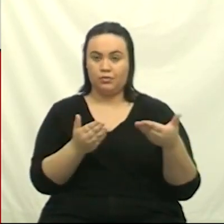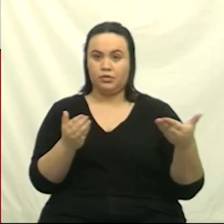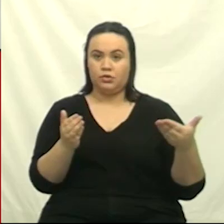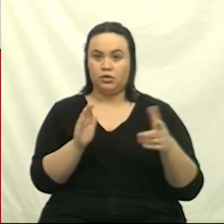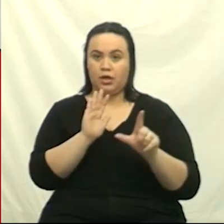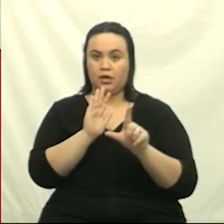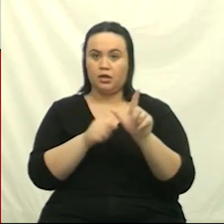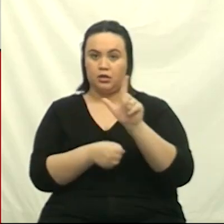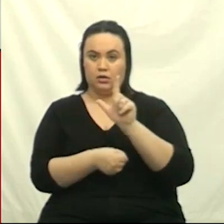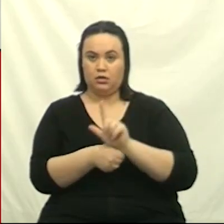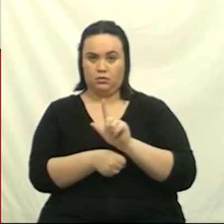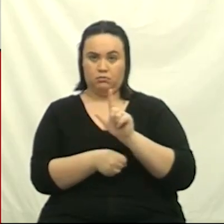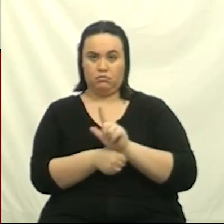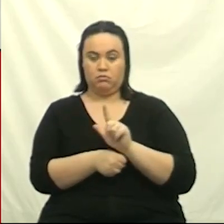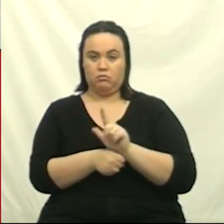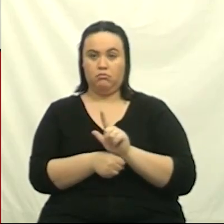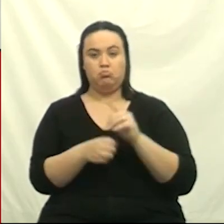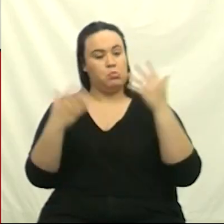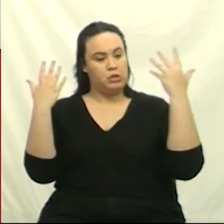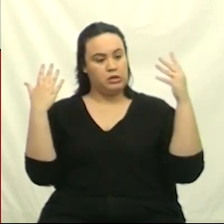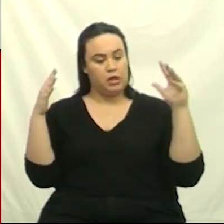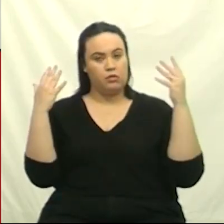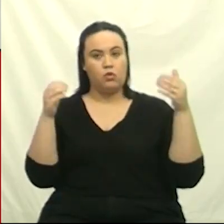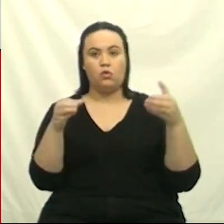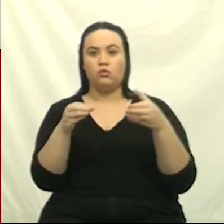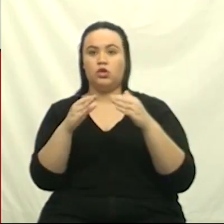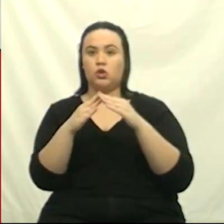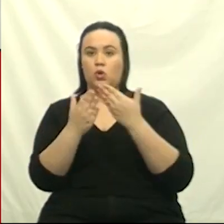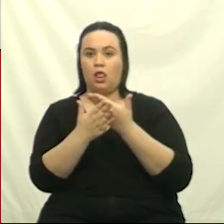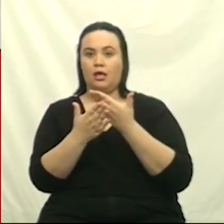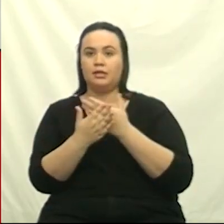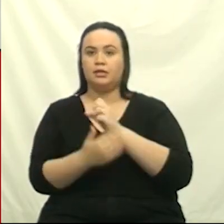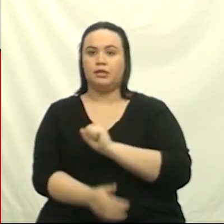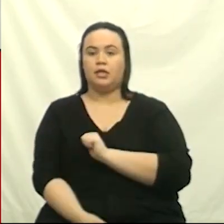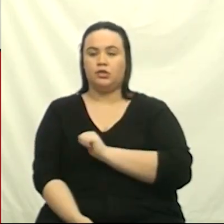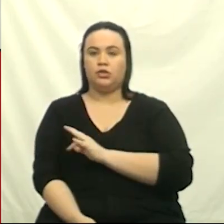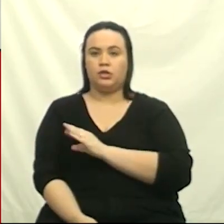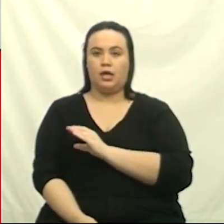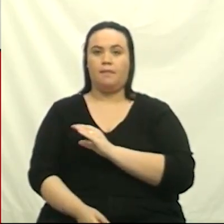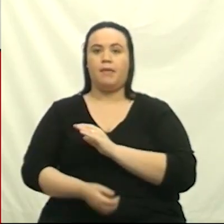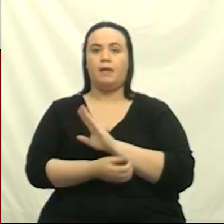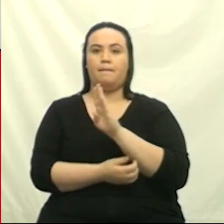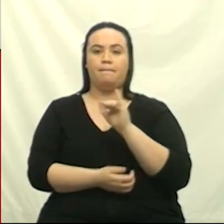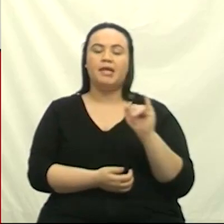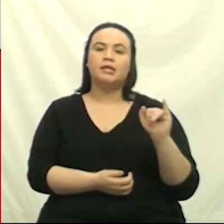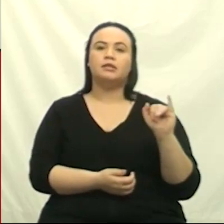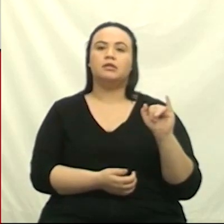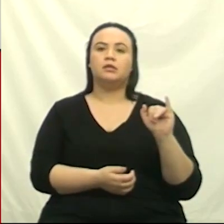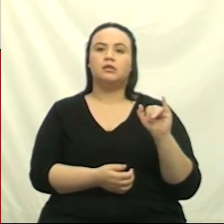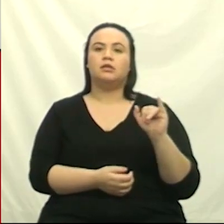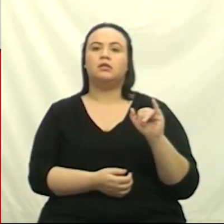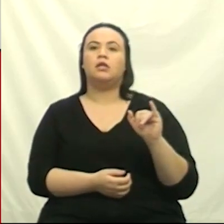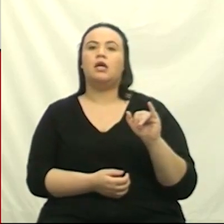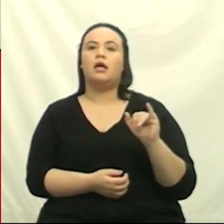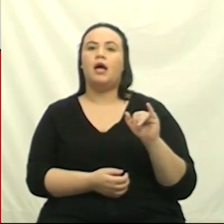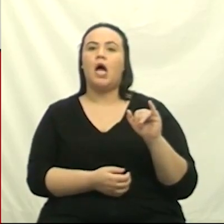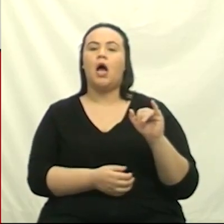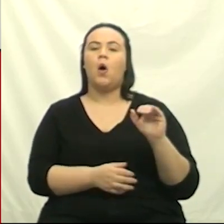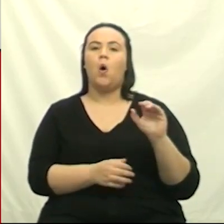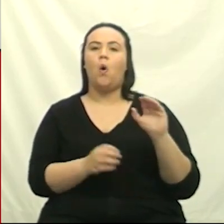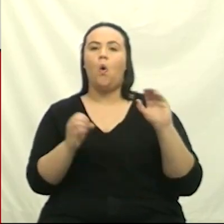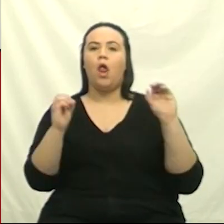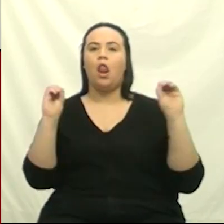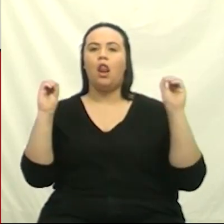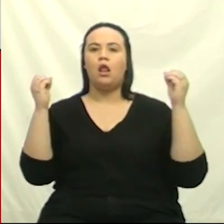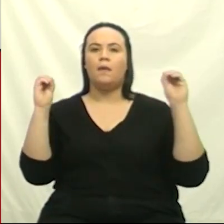legislativa moção de aplauso ao Colégio Sate pelo bicampeonato estadual na Olimpíada Brasileira de